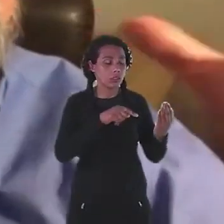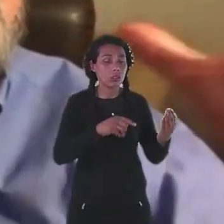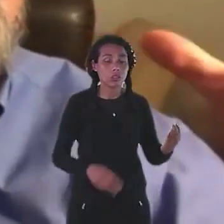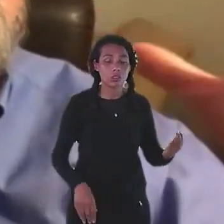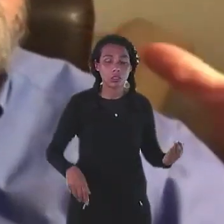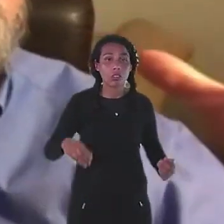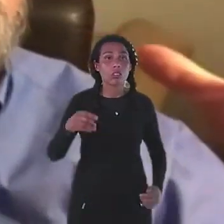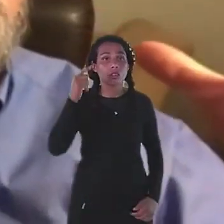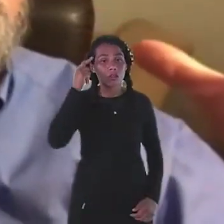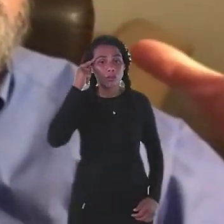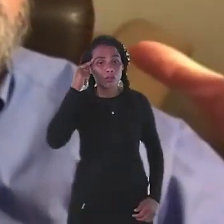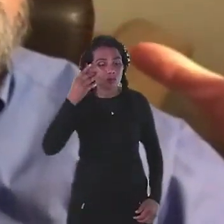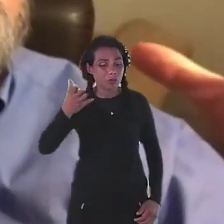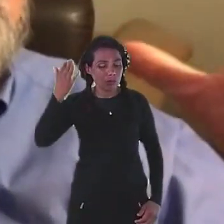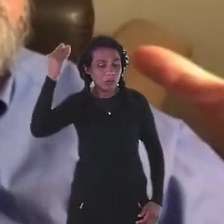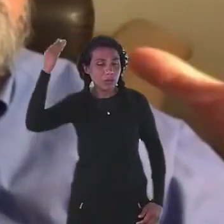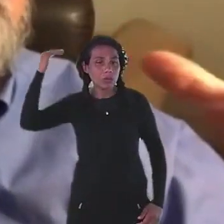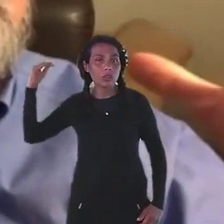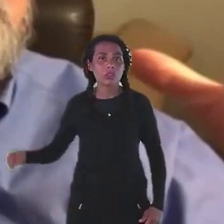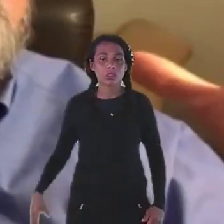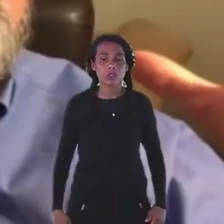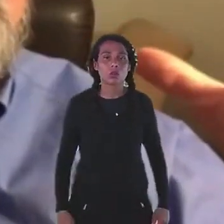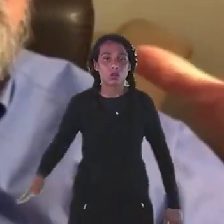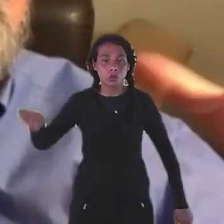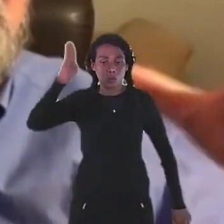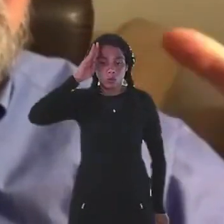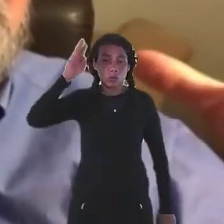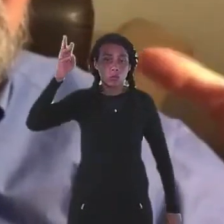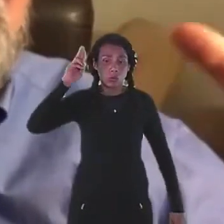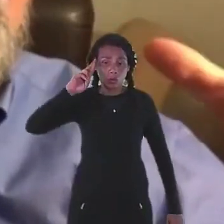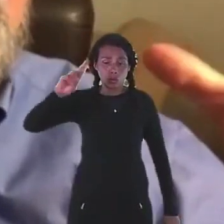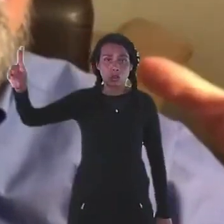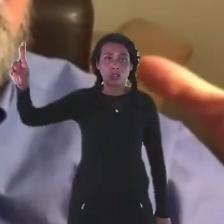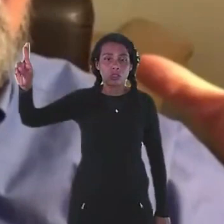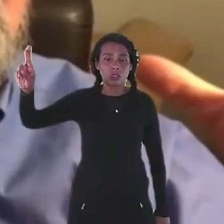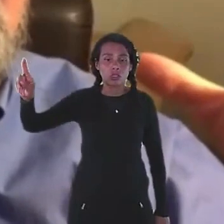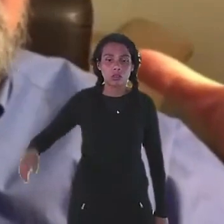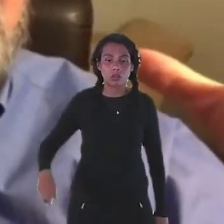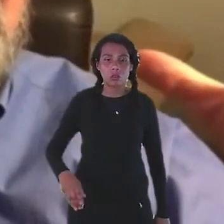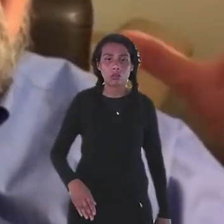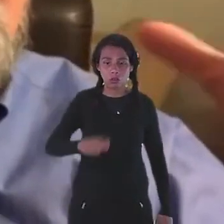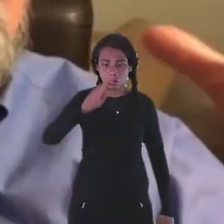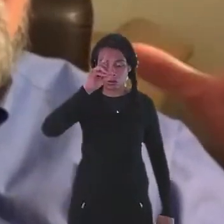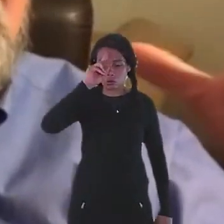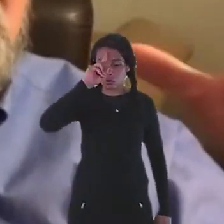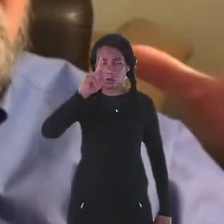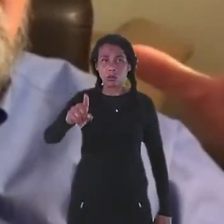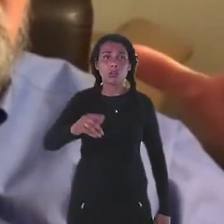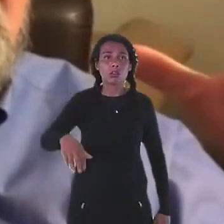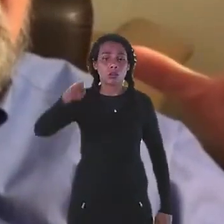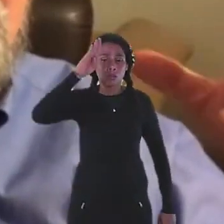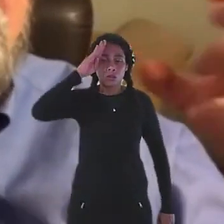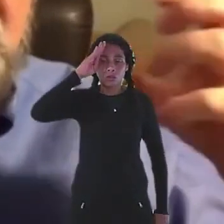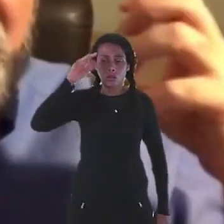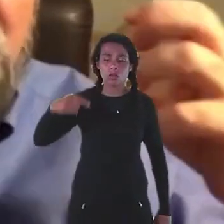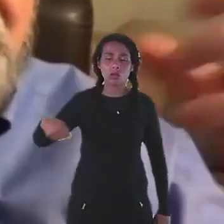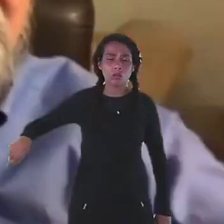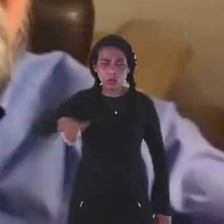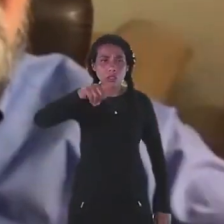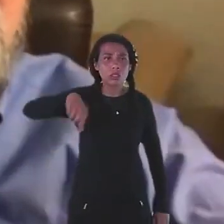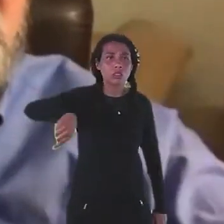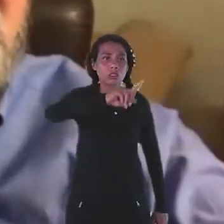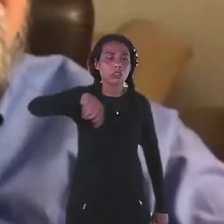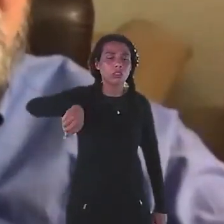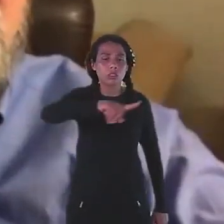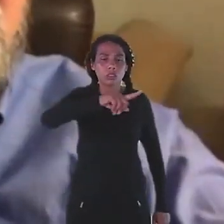sido condicionado para fazer parte dessa brainnet, desse exército, né, a responder jogando a